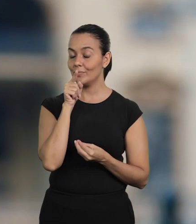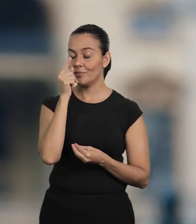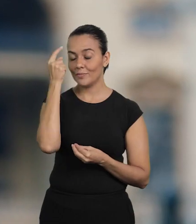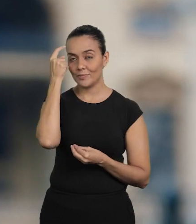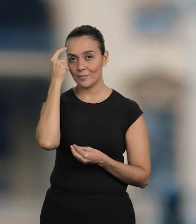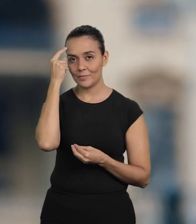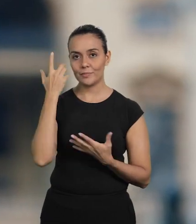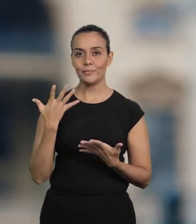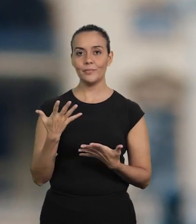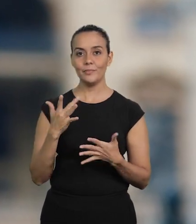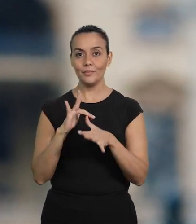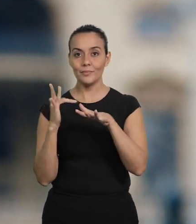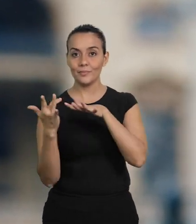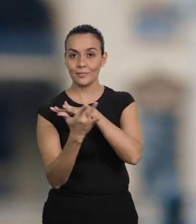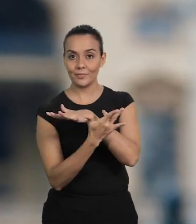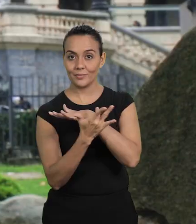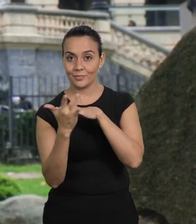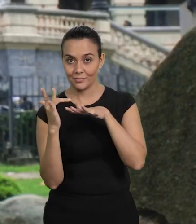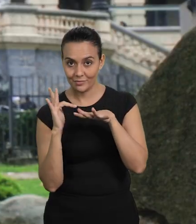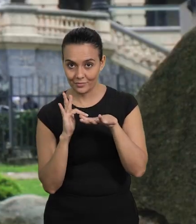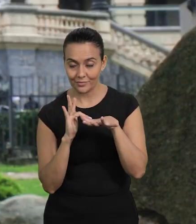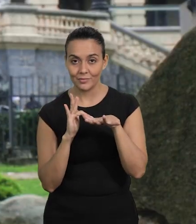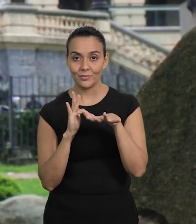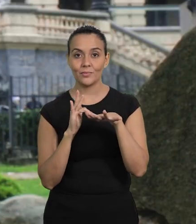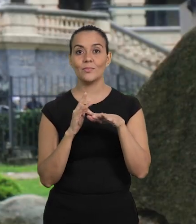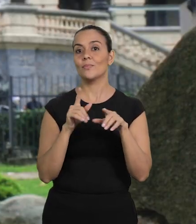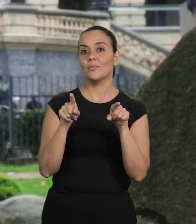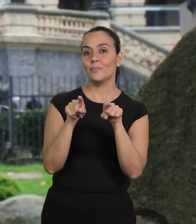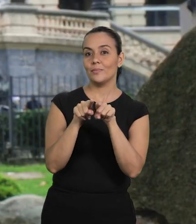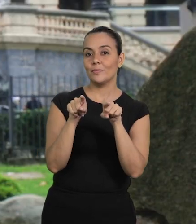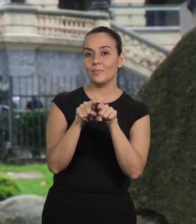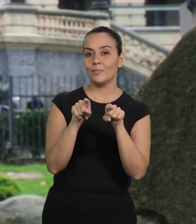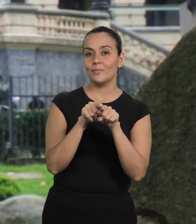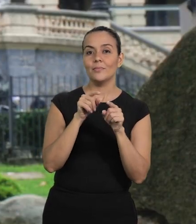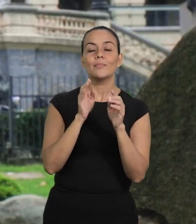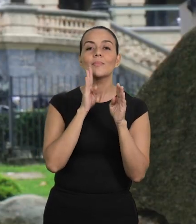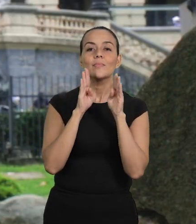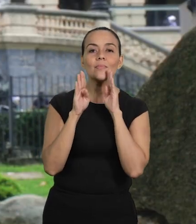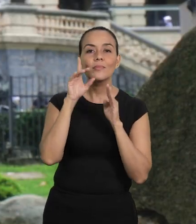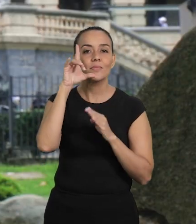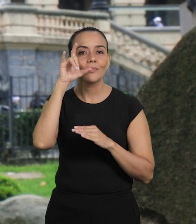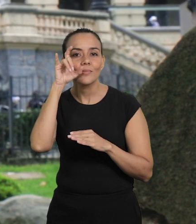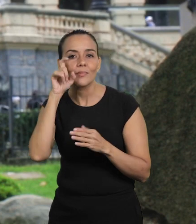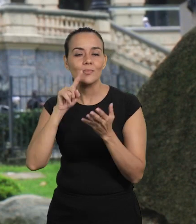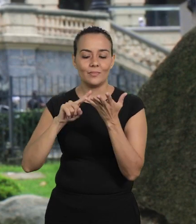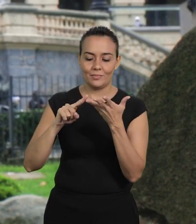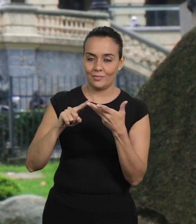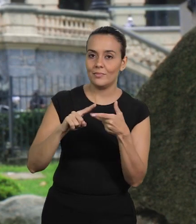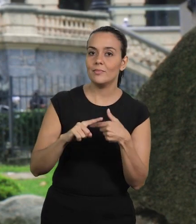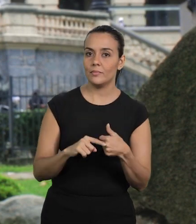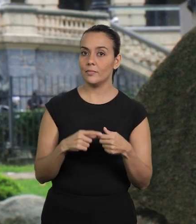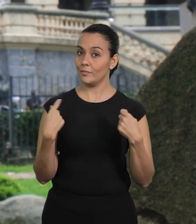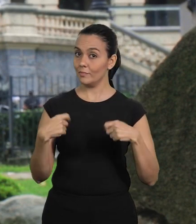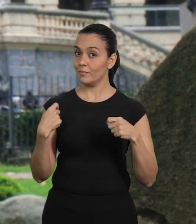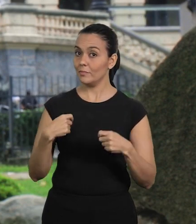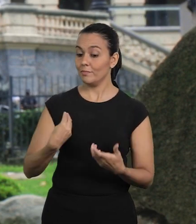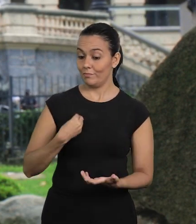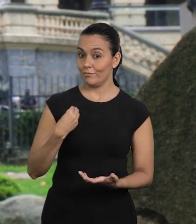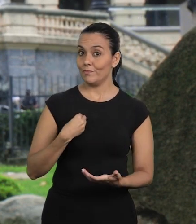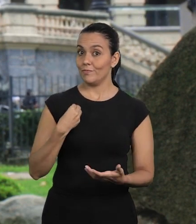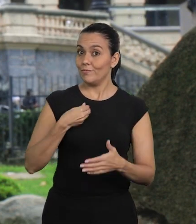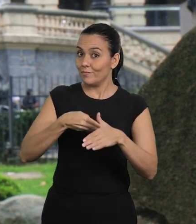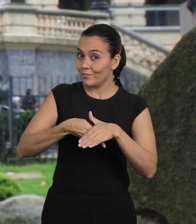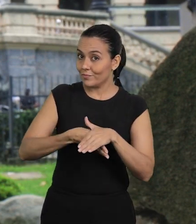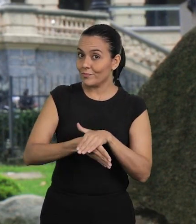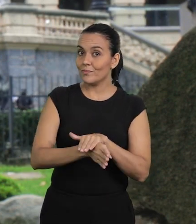elas vão tomar esse tamanho todo. Mas a gente vai ter que viver com isso. Daqui para frente, a transformação digital não vai andar